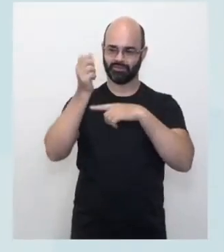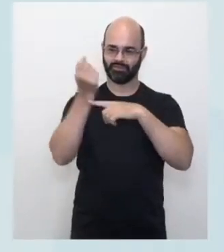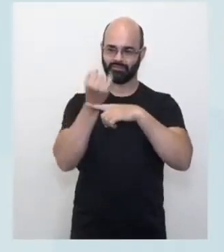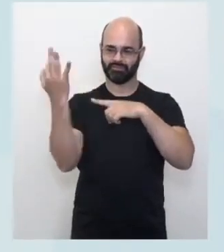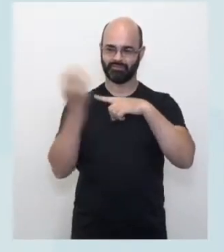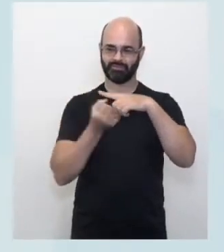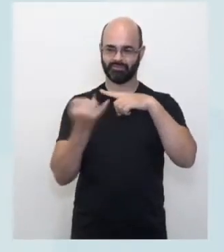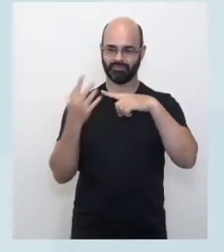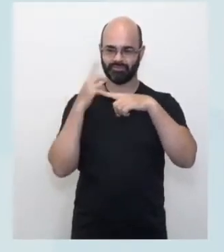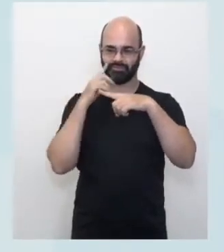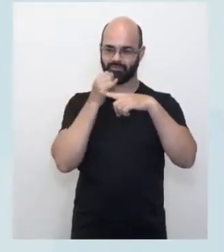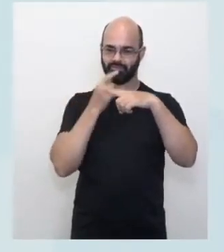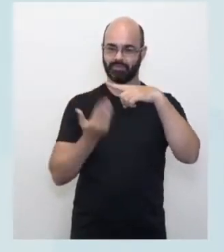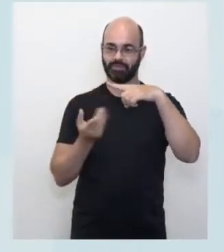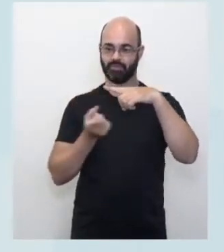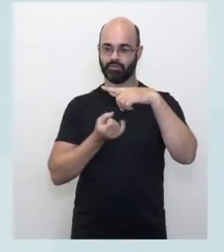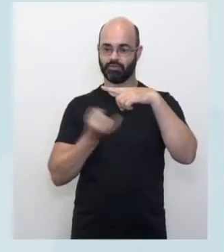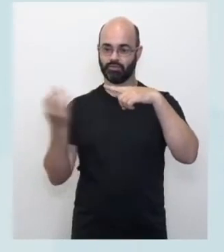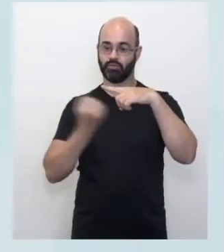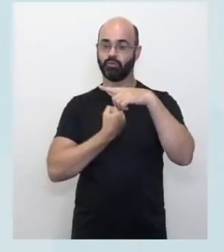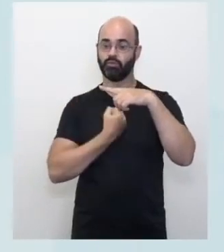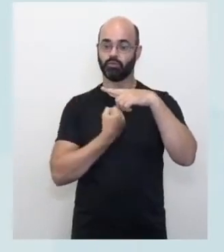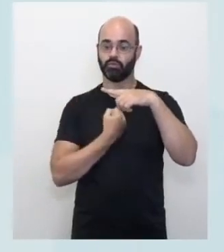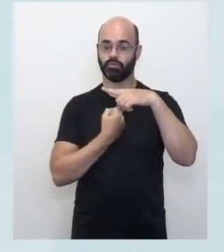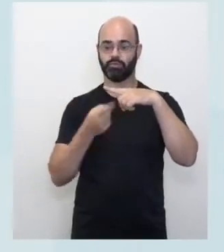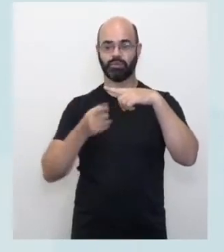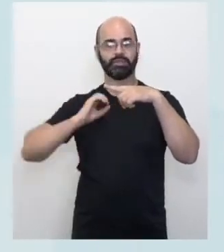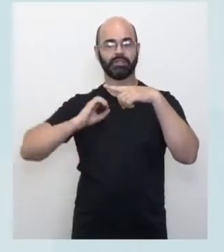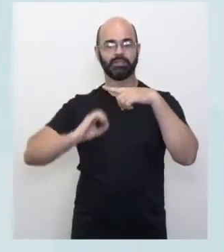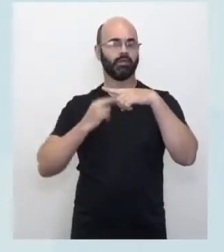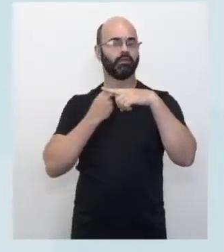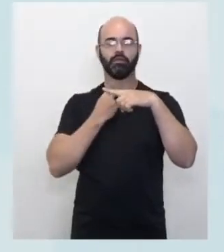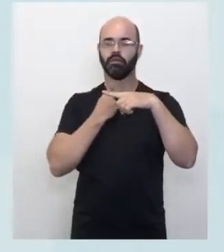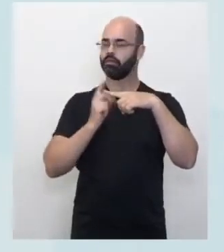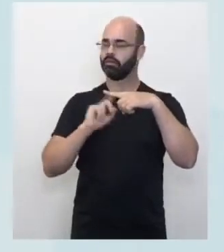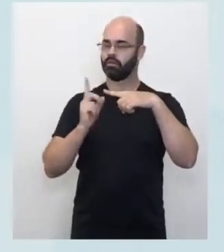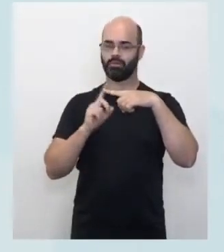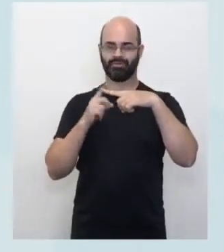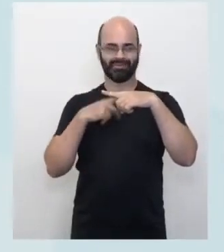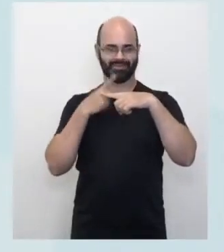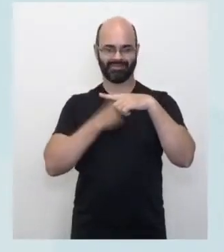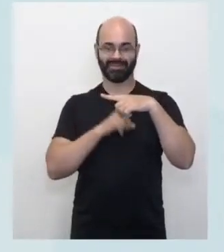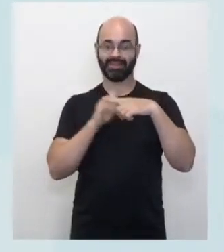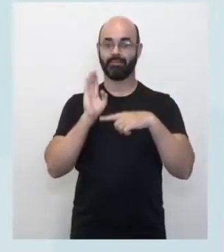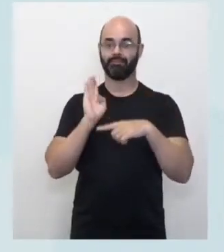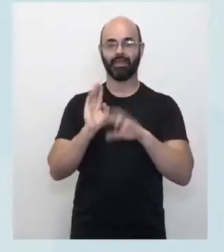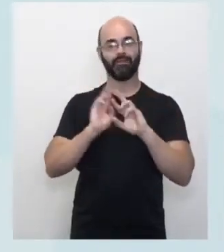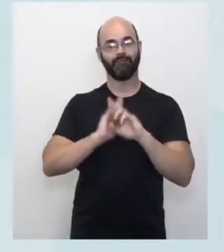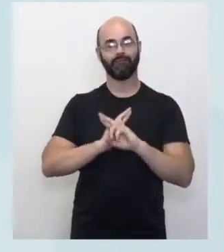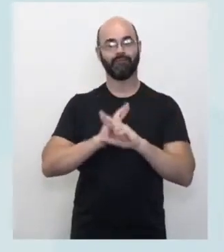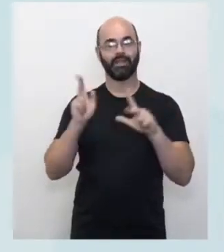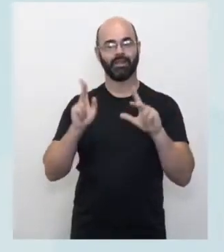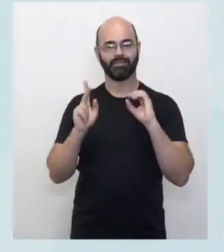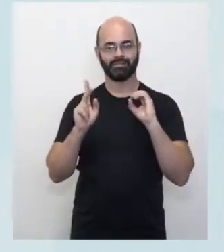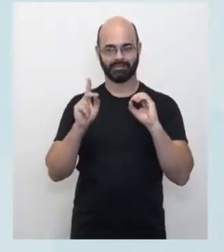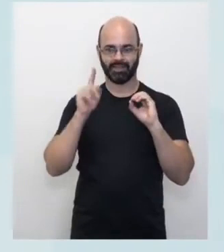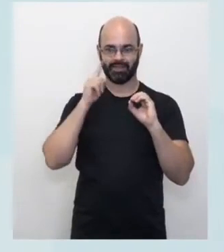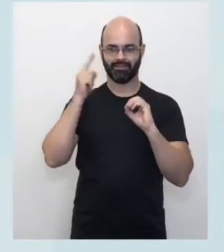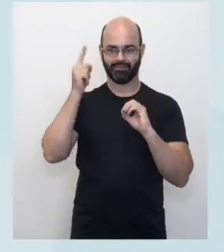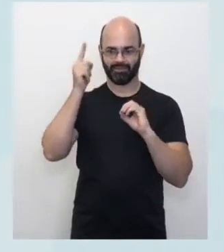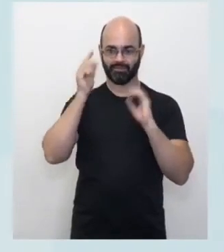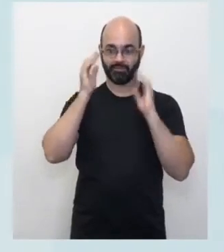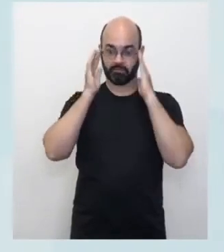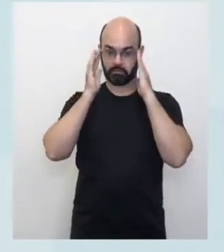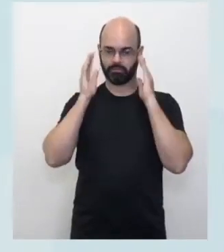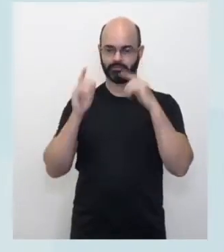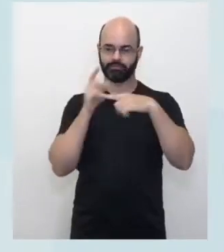o número de baixo não pode ser zero, por isso que ali está escrito que B é diferente de zero, e que essa fraçãozinha que a